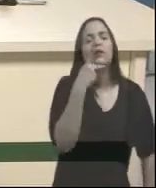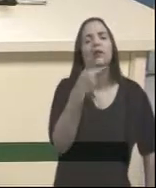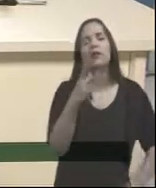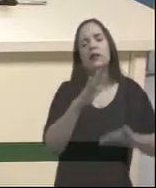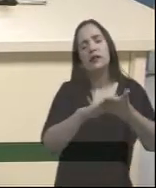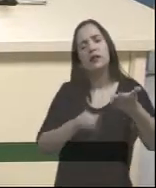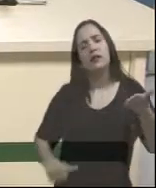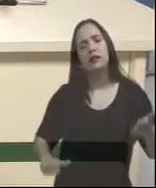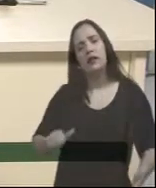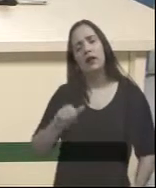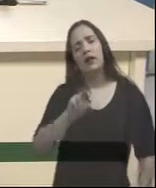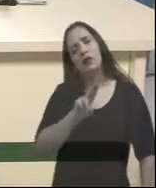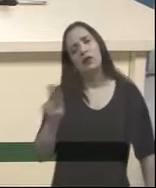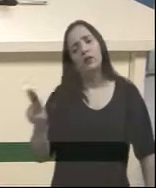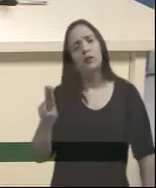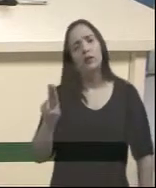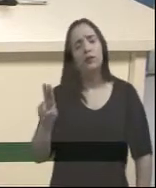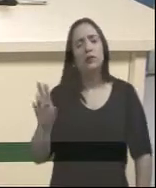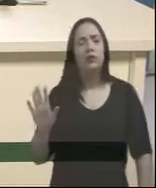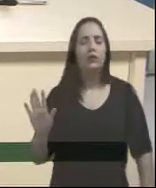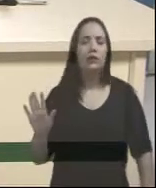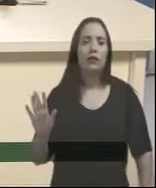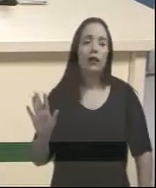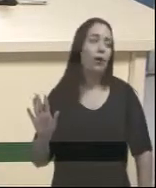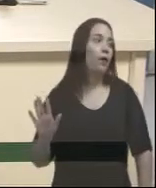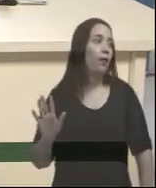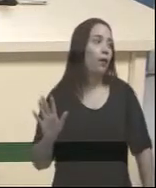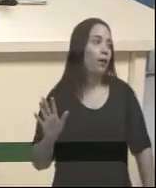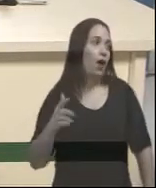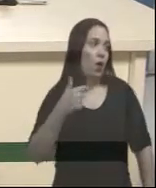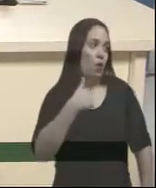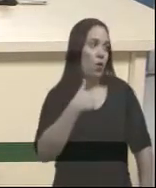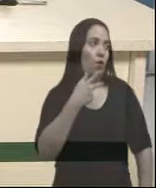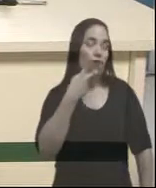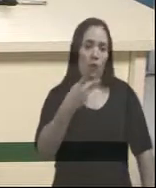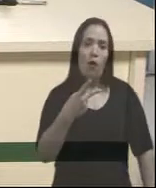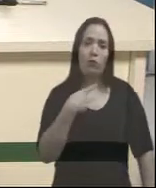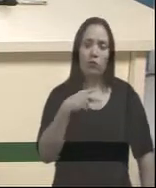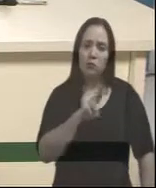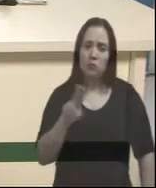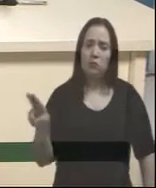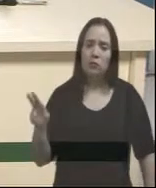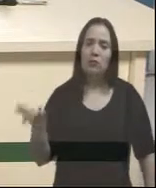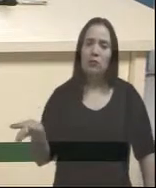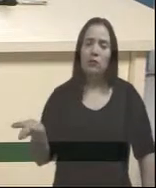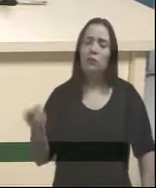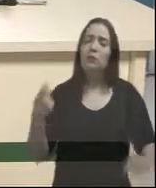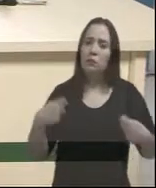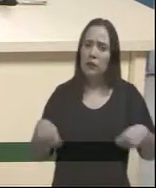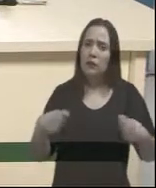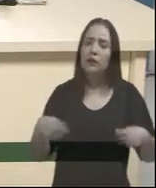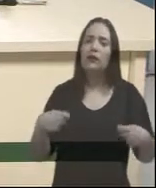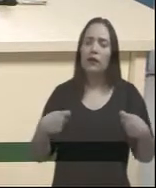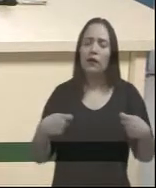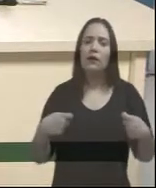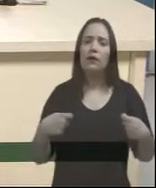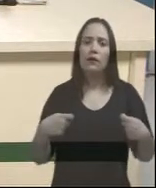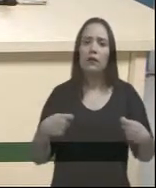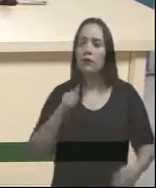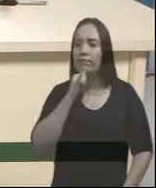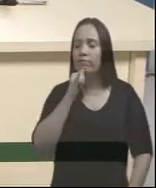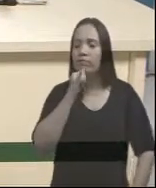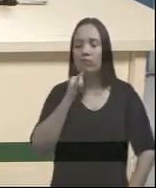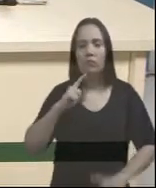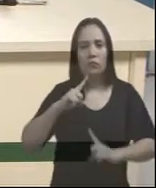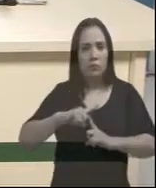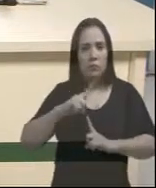em nome, não precisa. Mas eu só acho... Eu vou entrar em nome. Eu só acho que que eles deveriam, por exemplo, você faz a crítica. O deputado Carlos